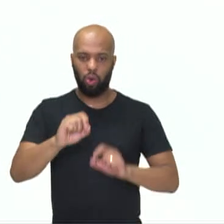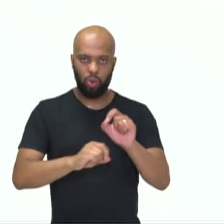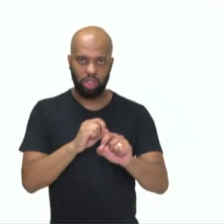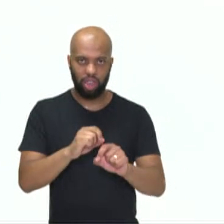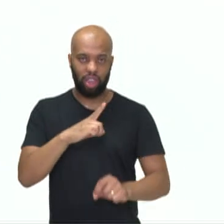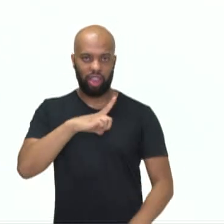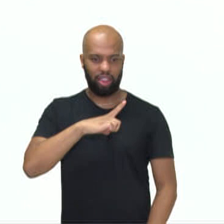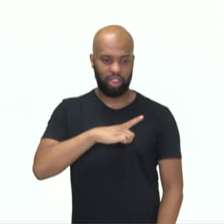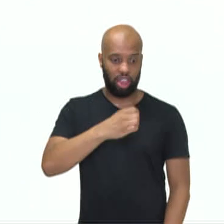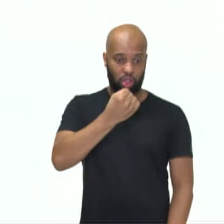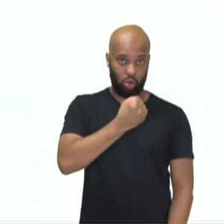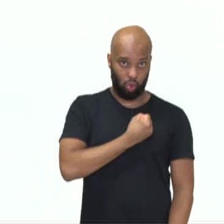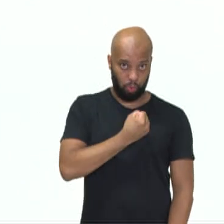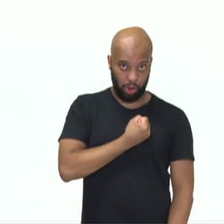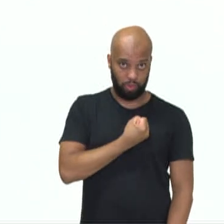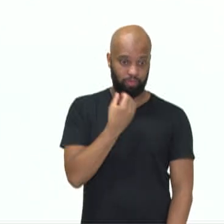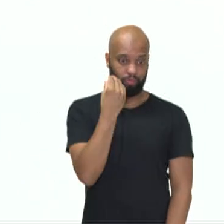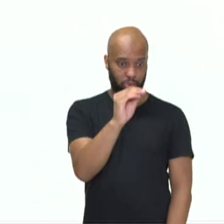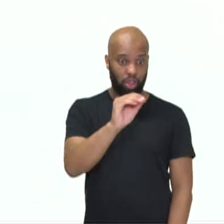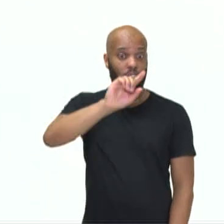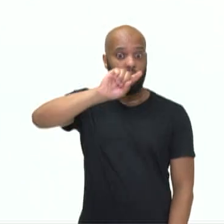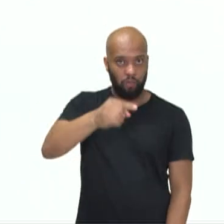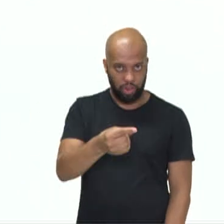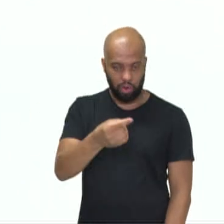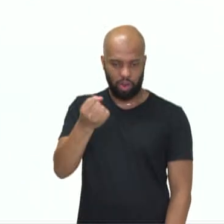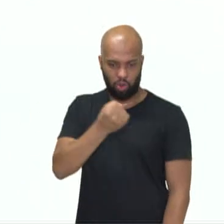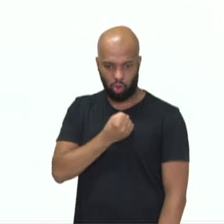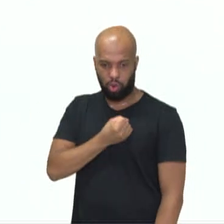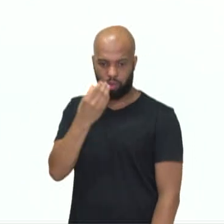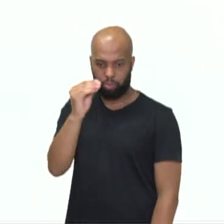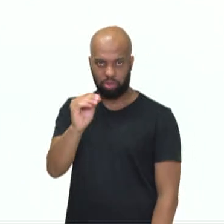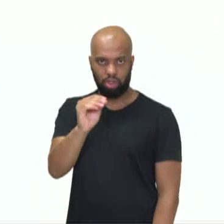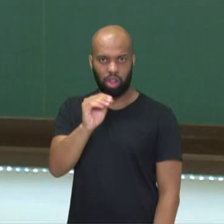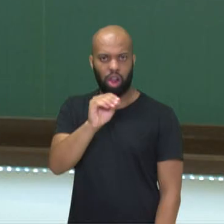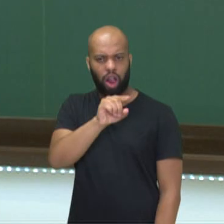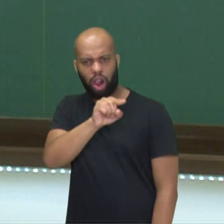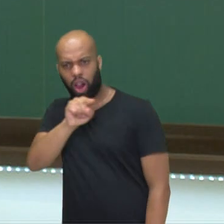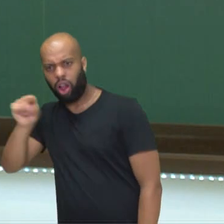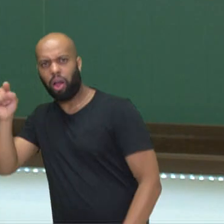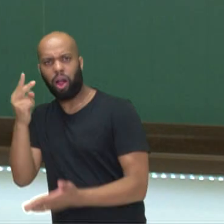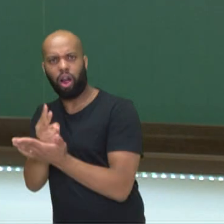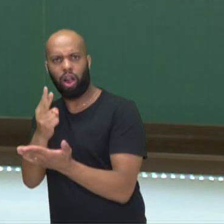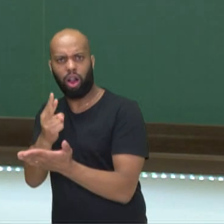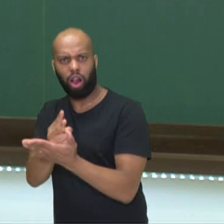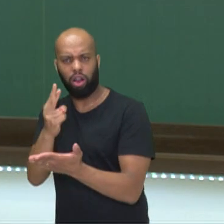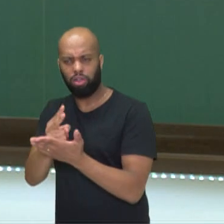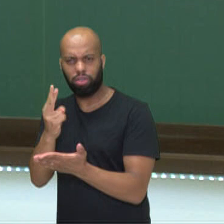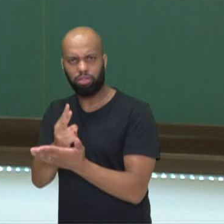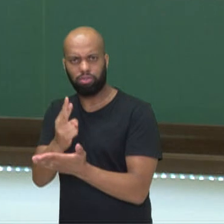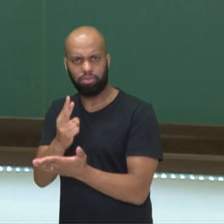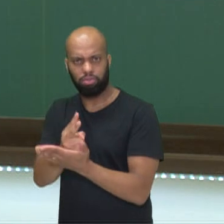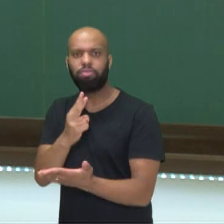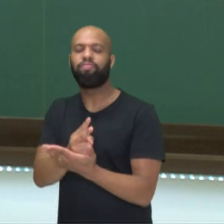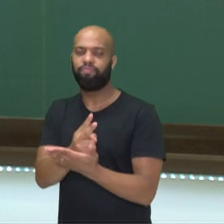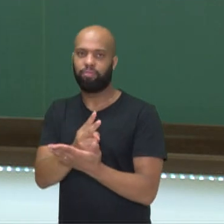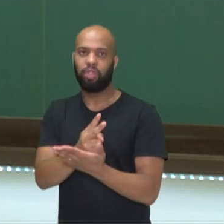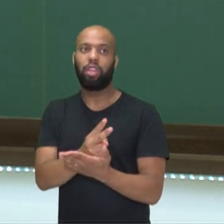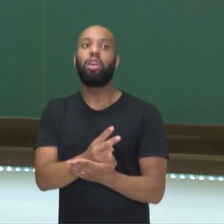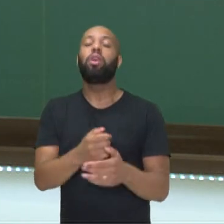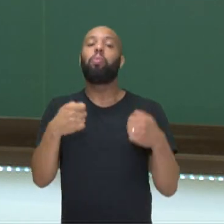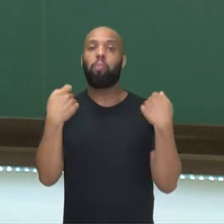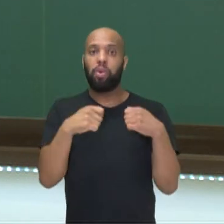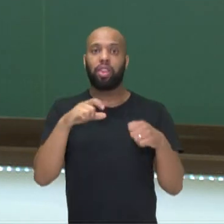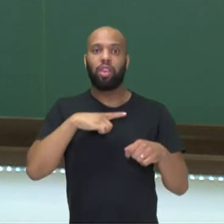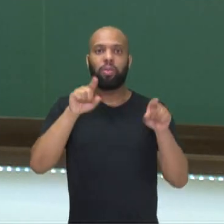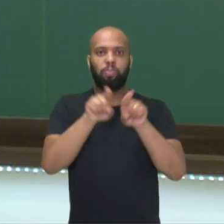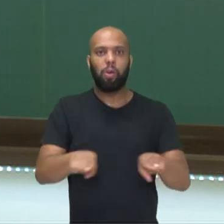repetição ordenada de casas decimais é chamada de dízima periódica. Então, o que ele tem que ser? Tem que ser infinito. Mas não basta ser infinito. Eu tenho